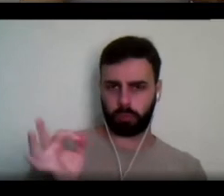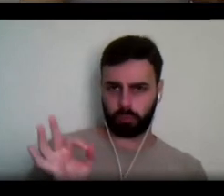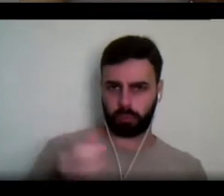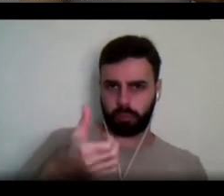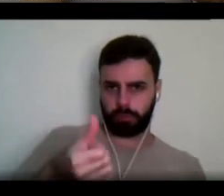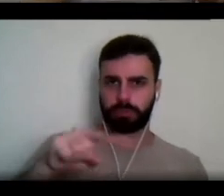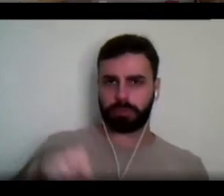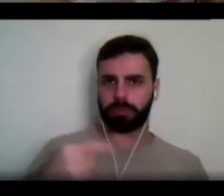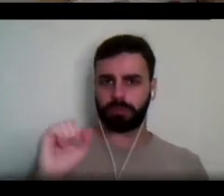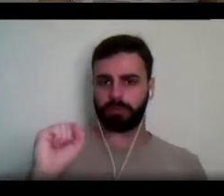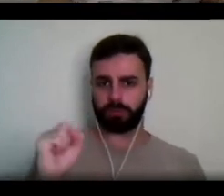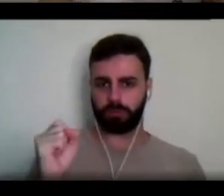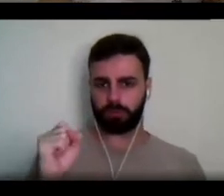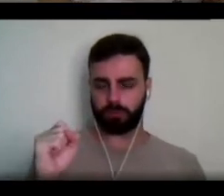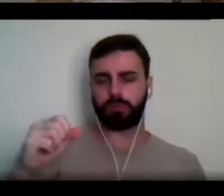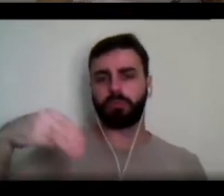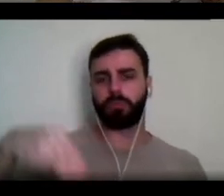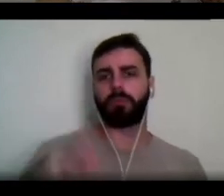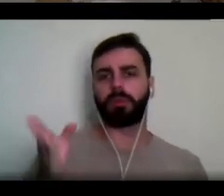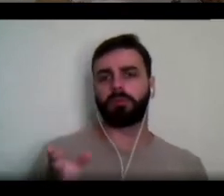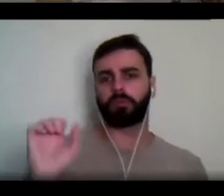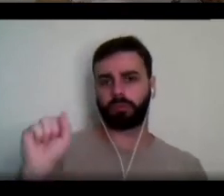Metros por segundo.